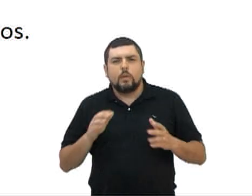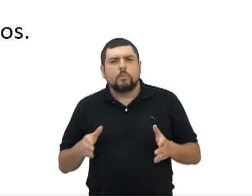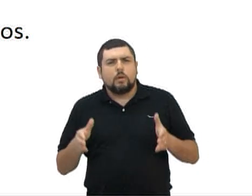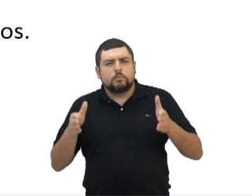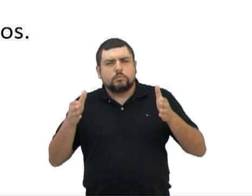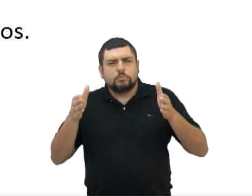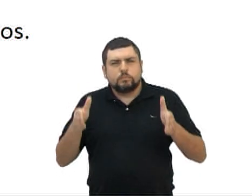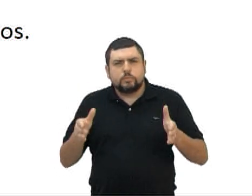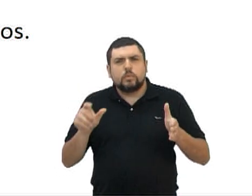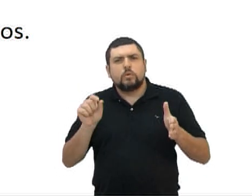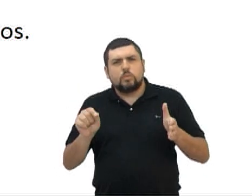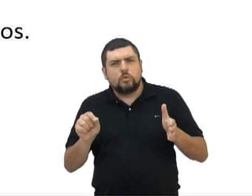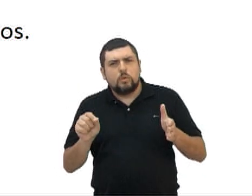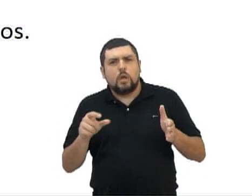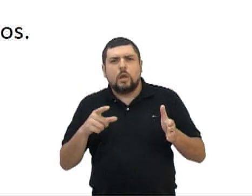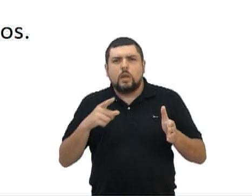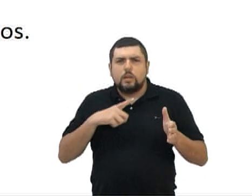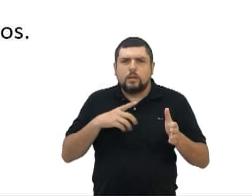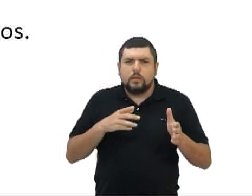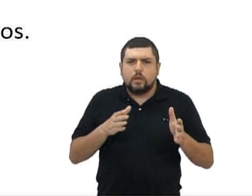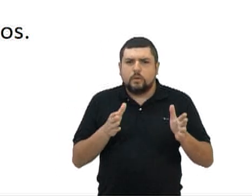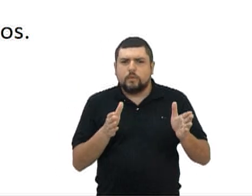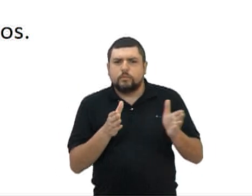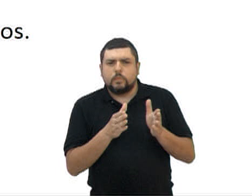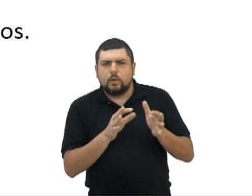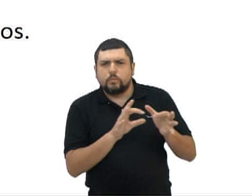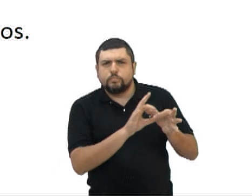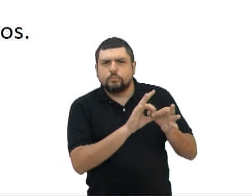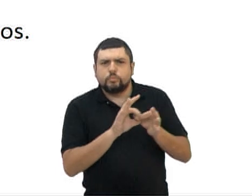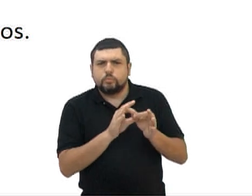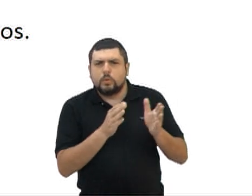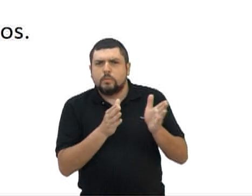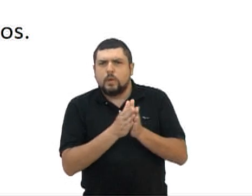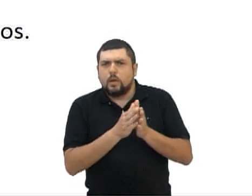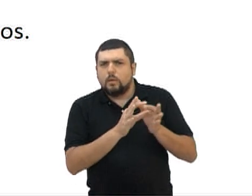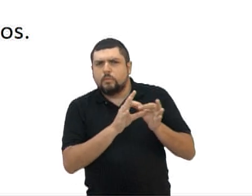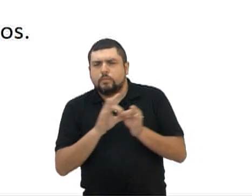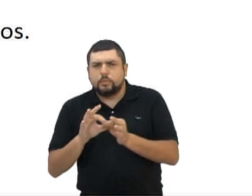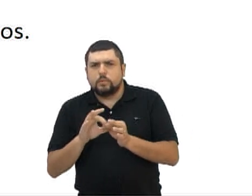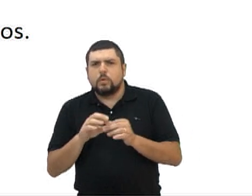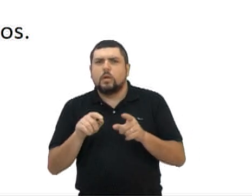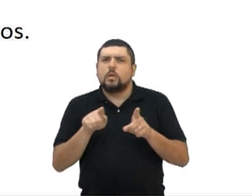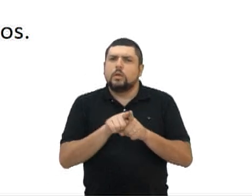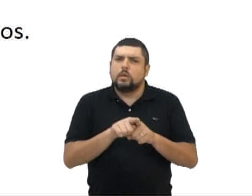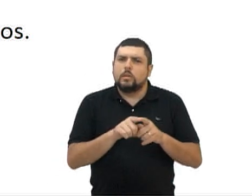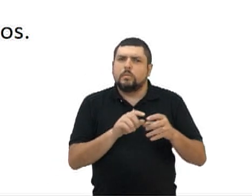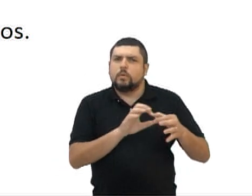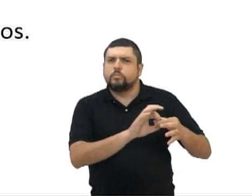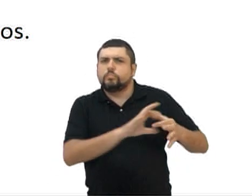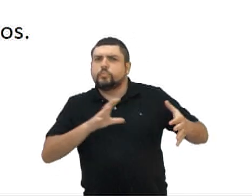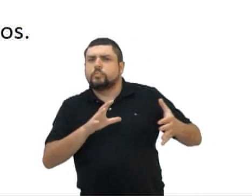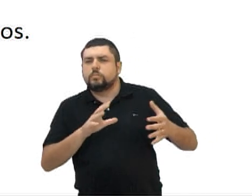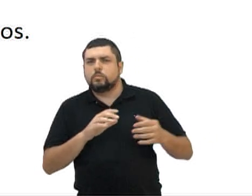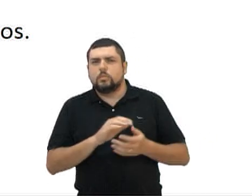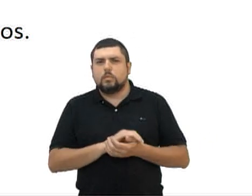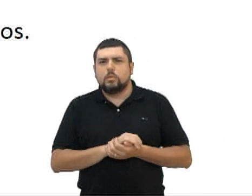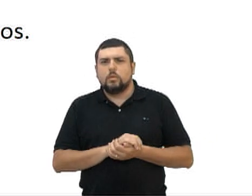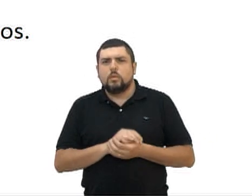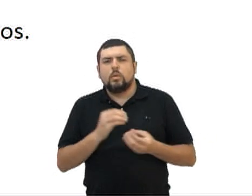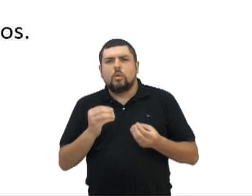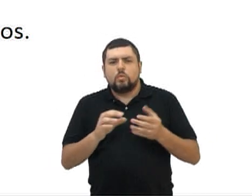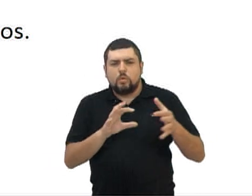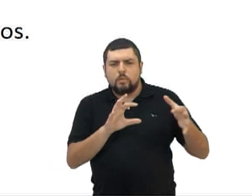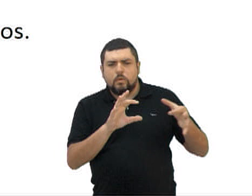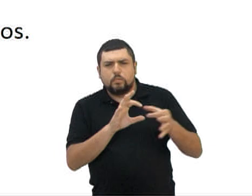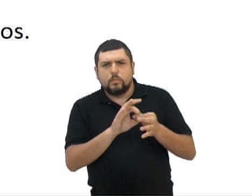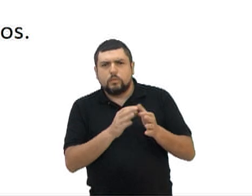apresenta continuidades e rupturas em relação à conjuntura histórica anterior. Uma dessas continuidades consistiu